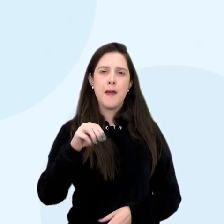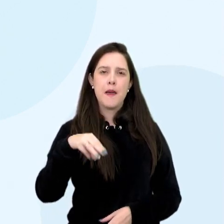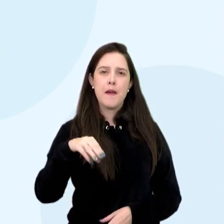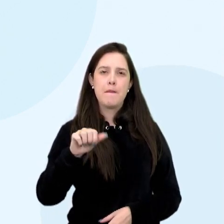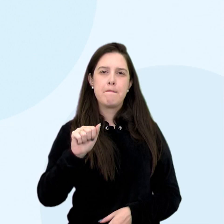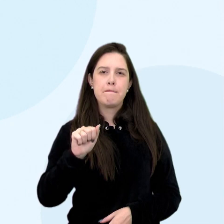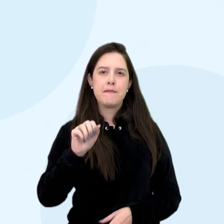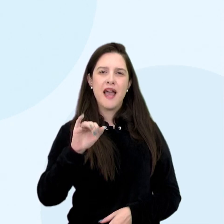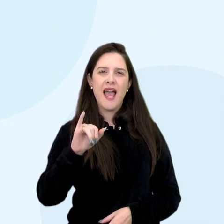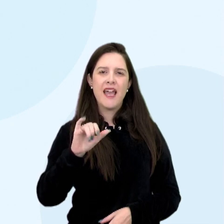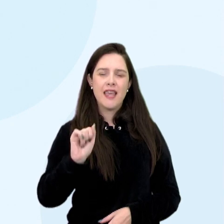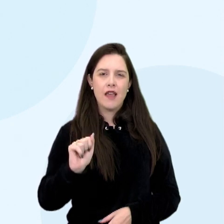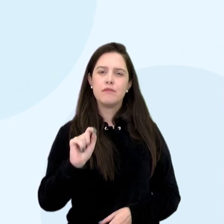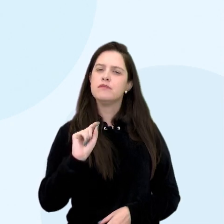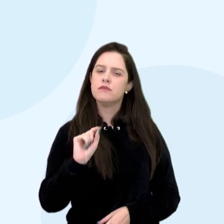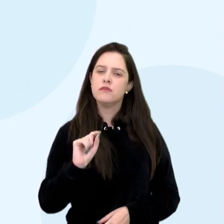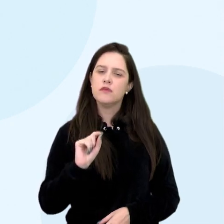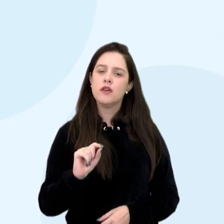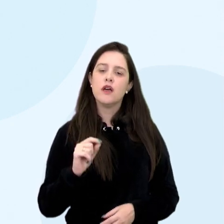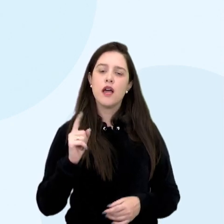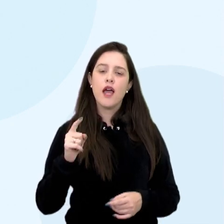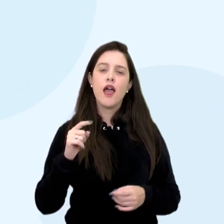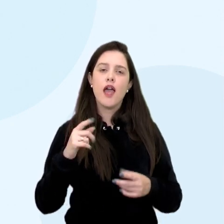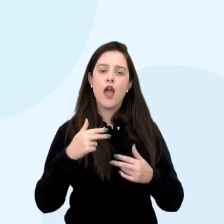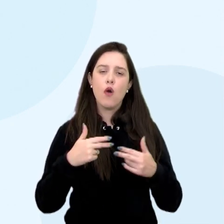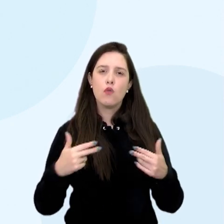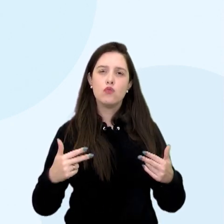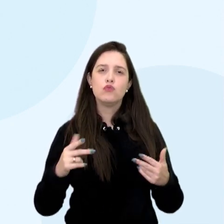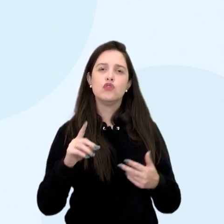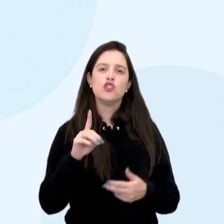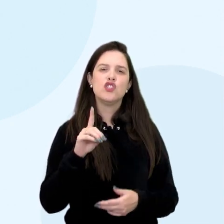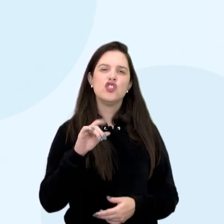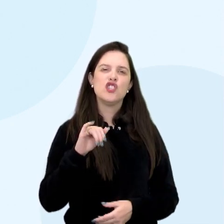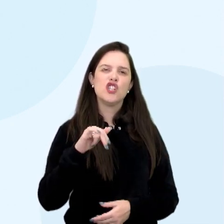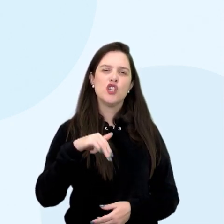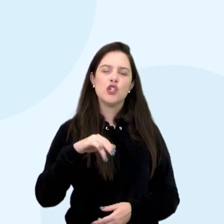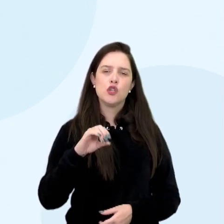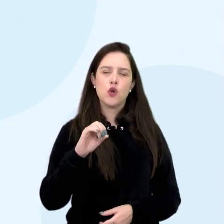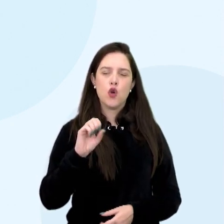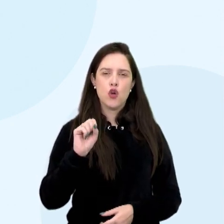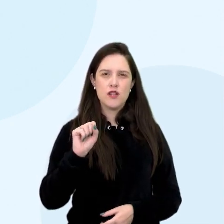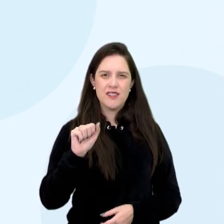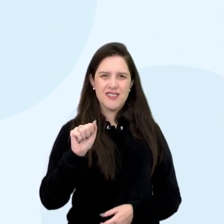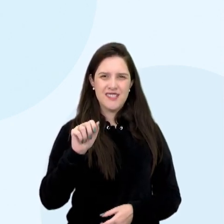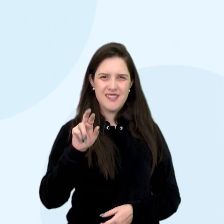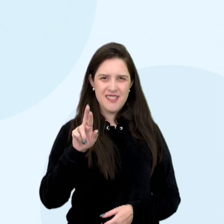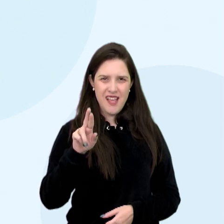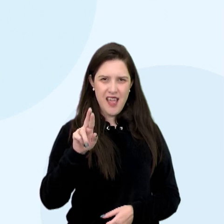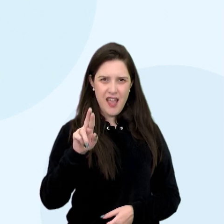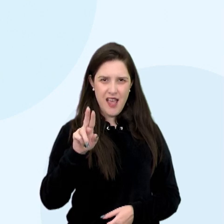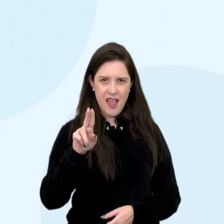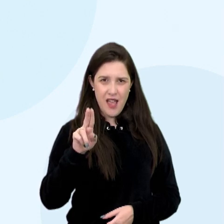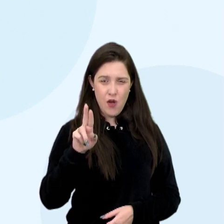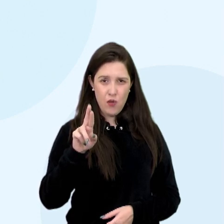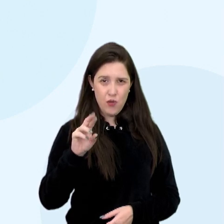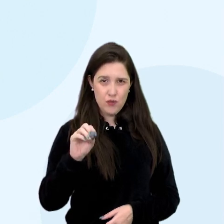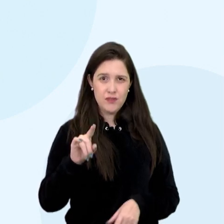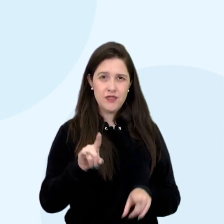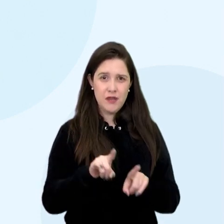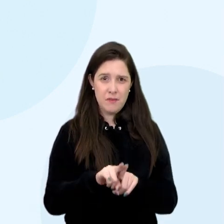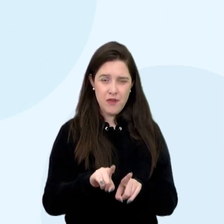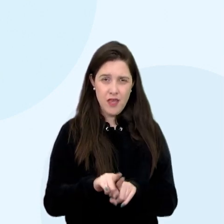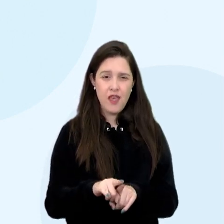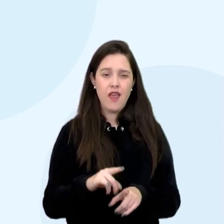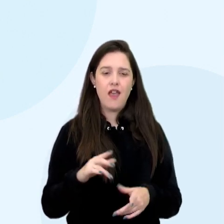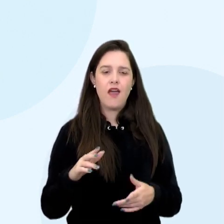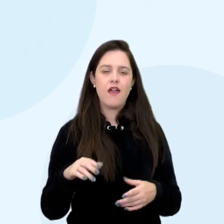Índia encontrado aí o Listrosaurus, réptil terrestre triássico, né, que foi encontrado aí no